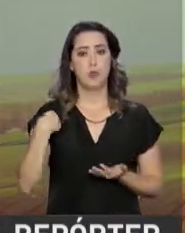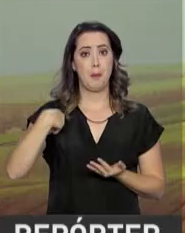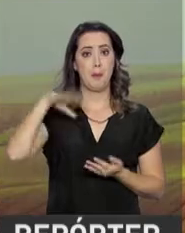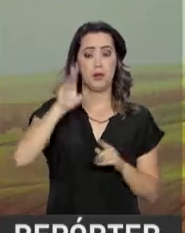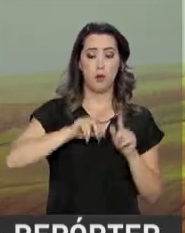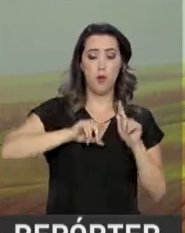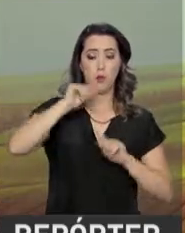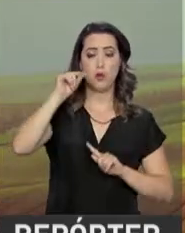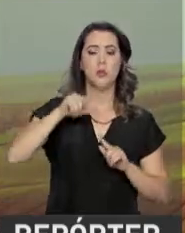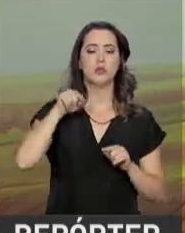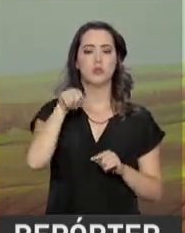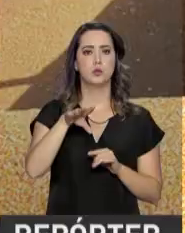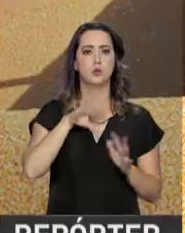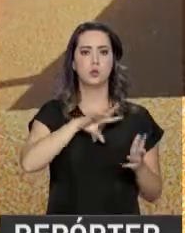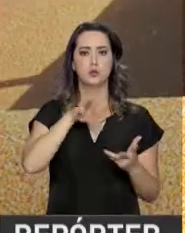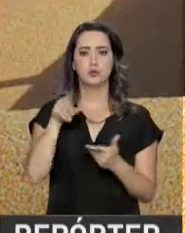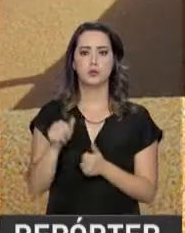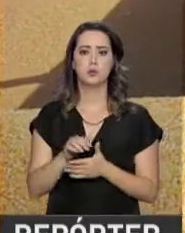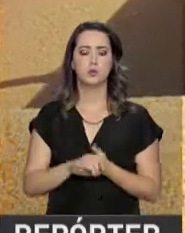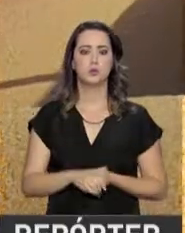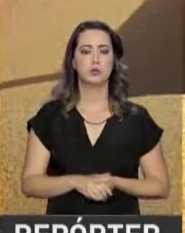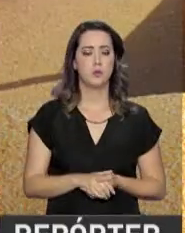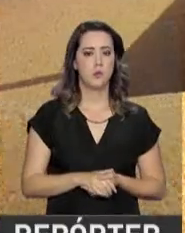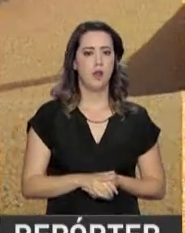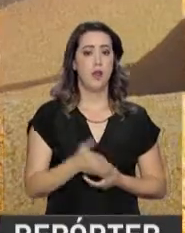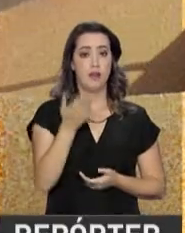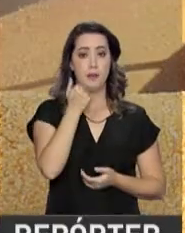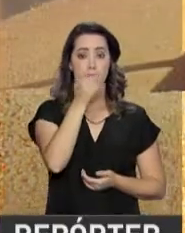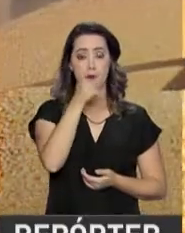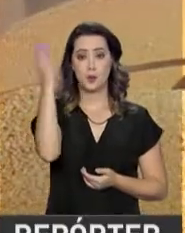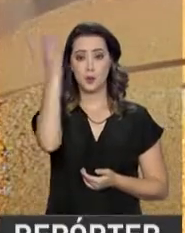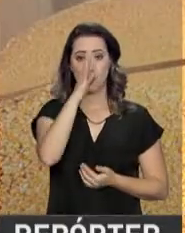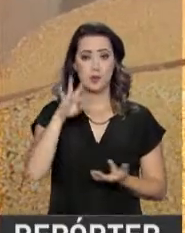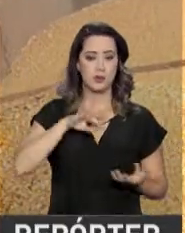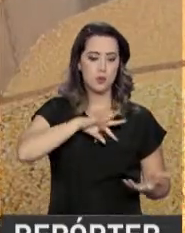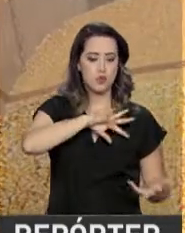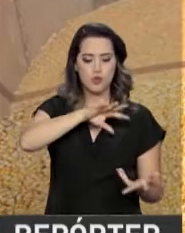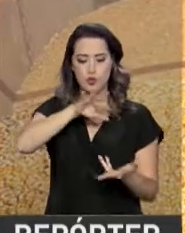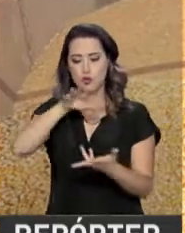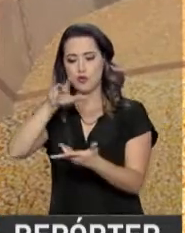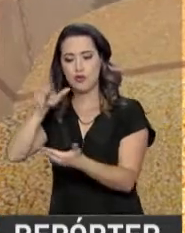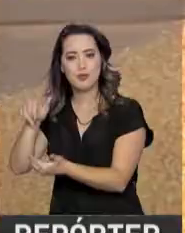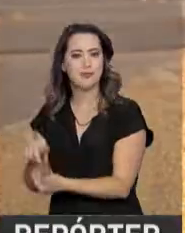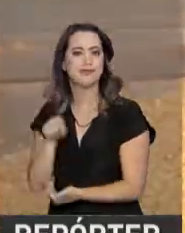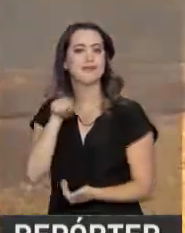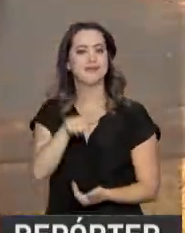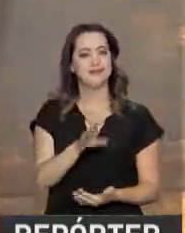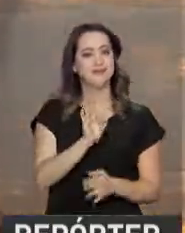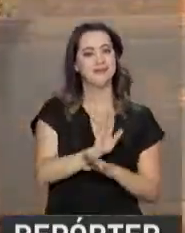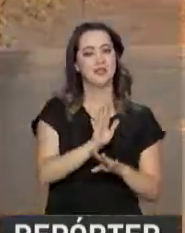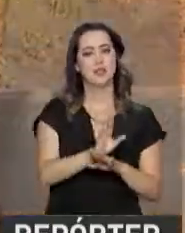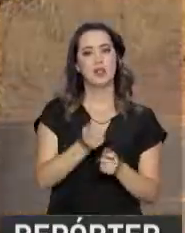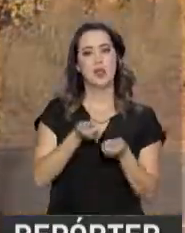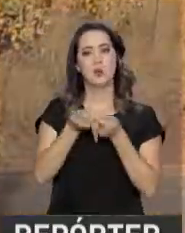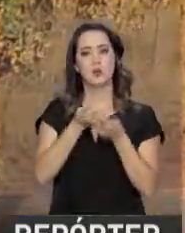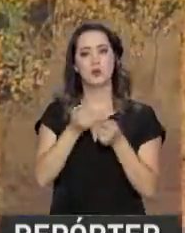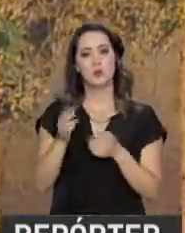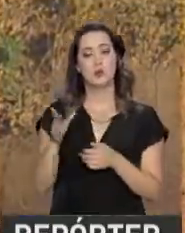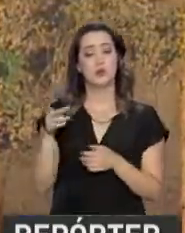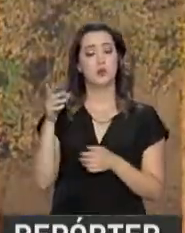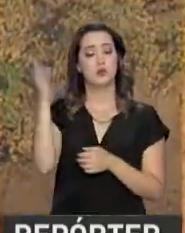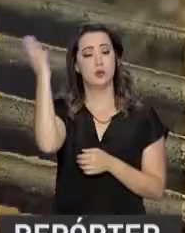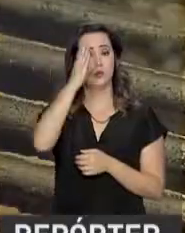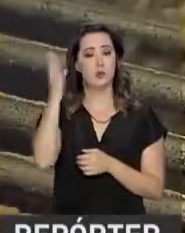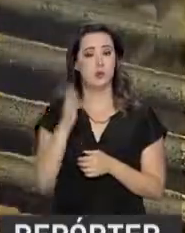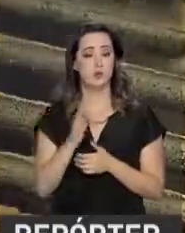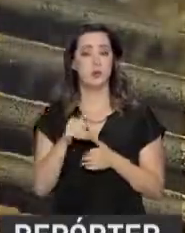maior superávit agripino do mundo alimentos brasileiros por todo o mundo e ajudam nas contas externas do